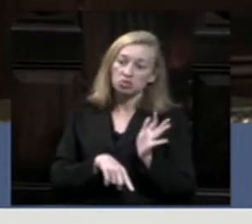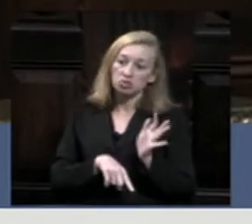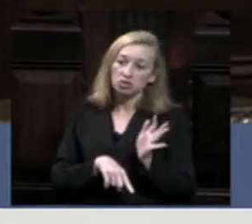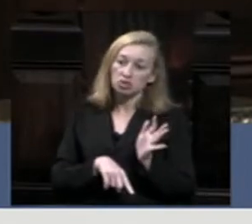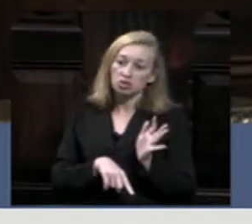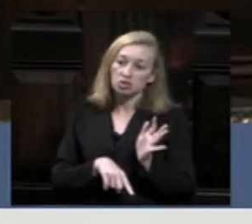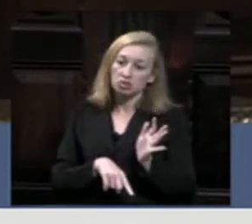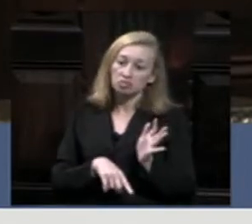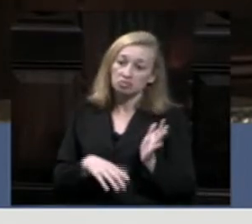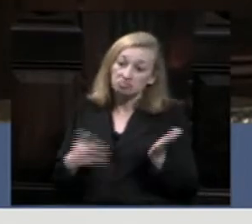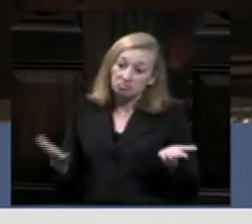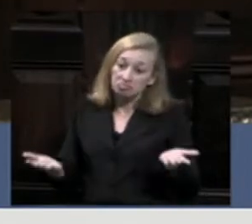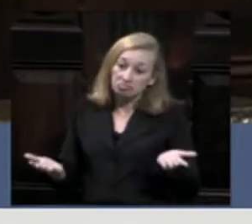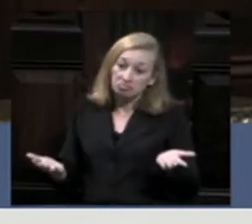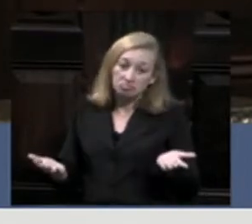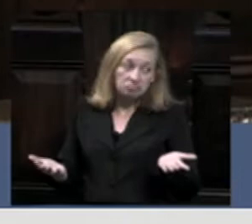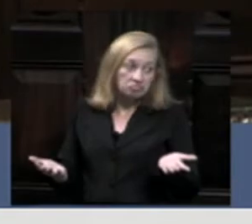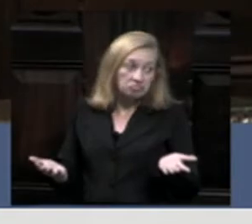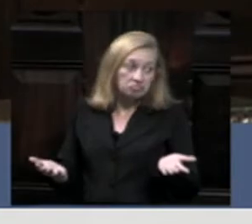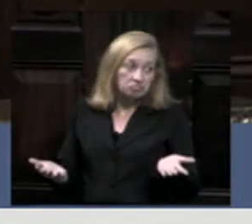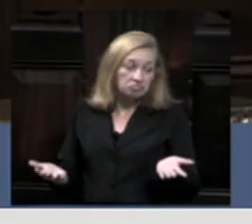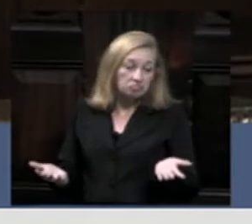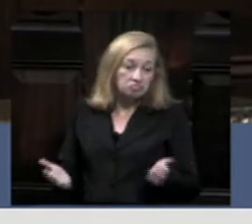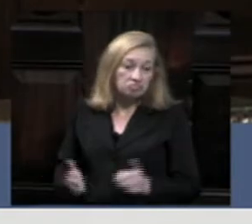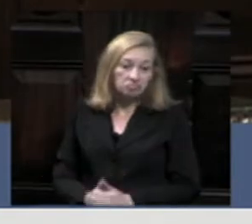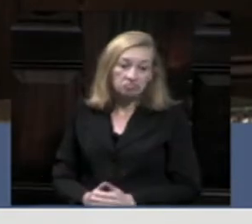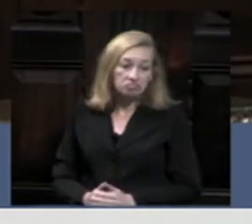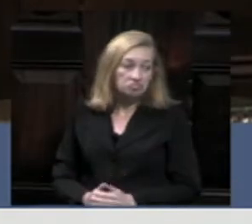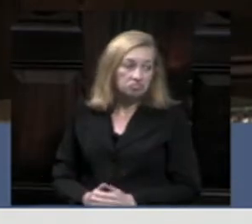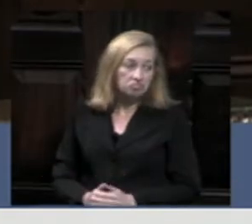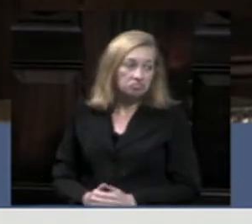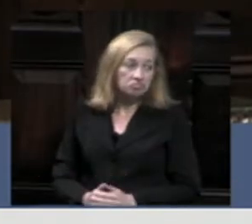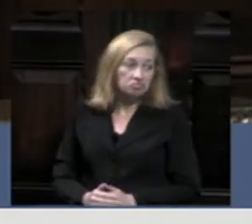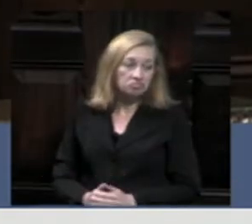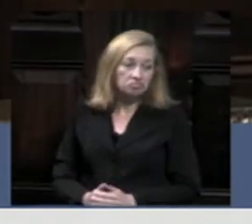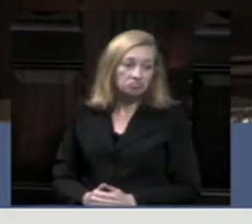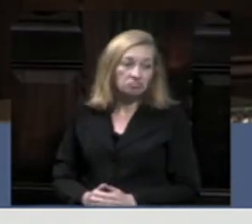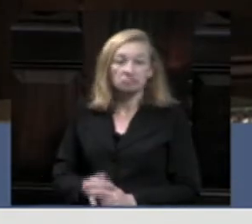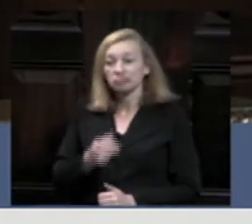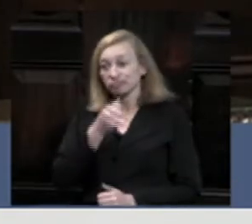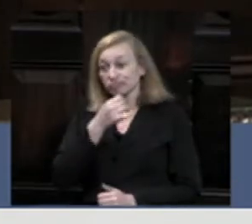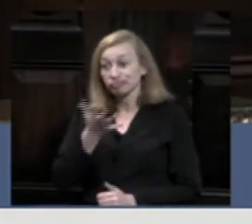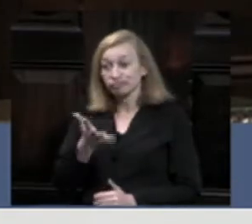sede do parque. Tão gentil. Tão gentil.